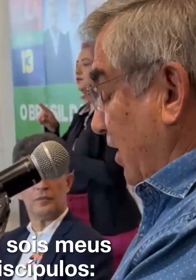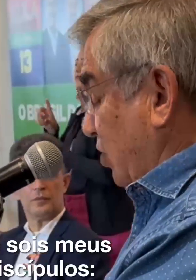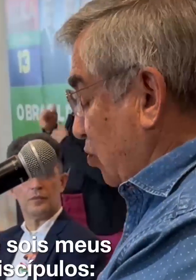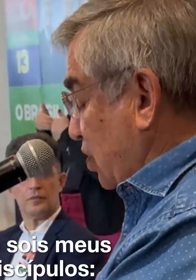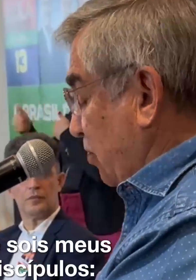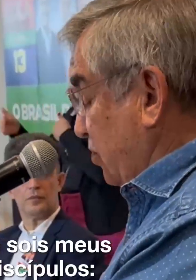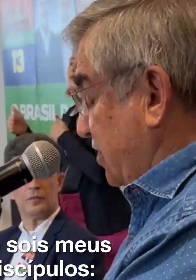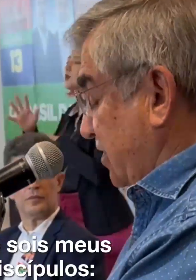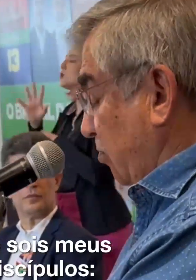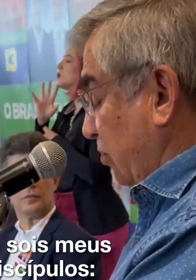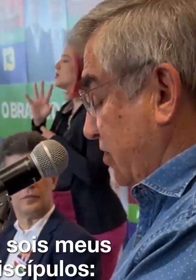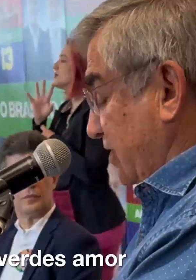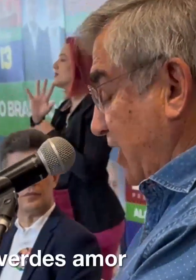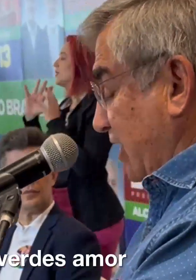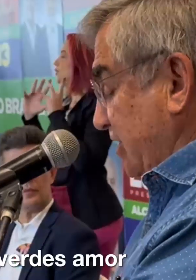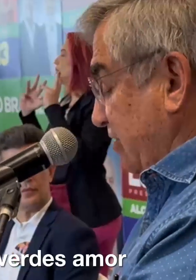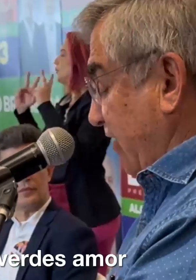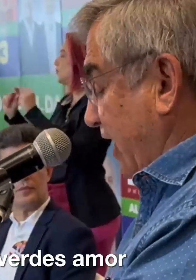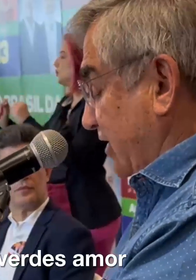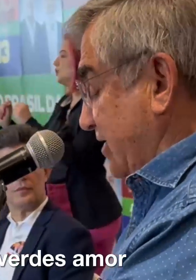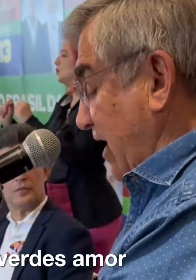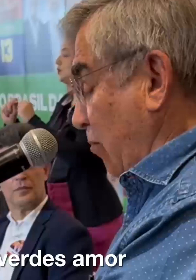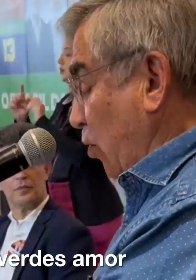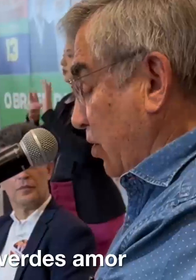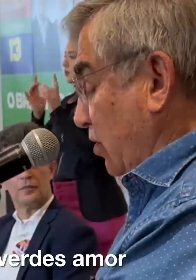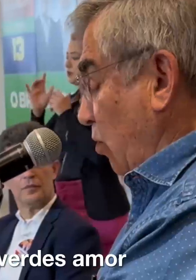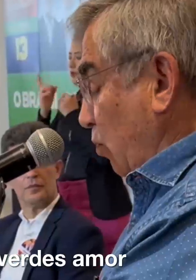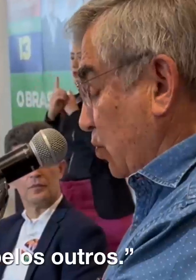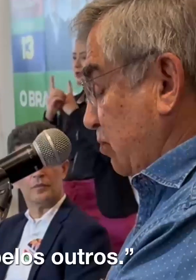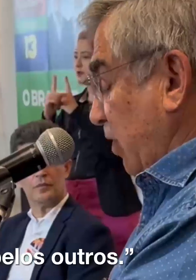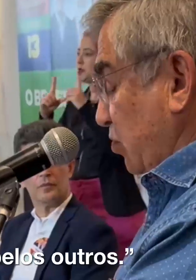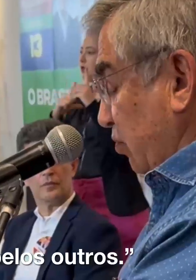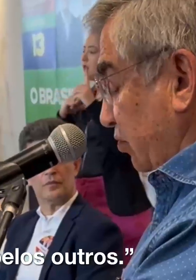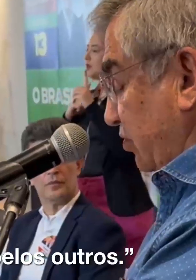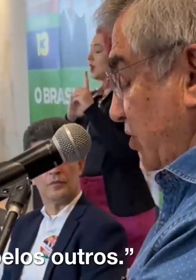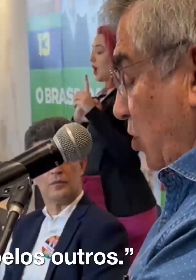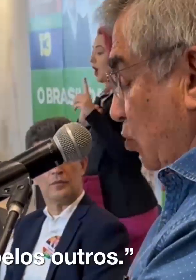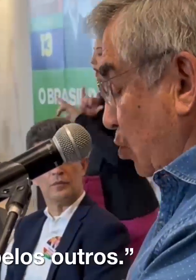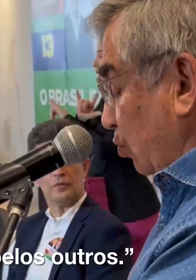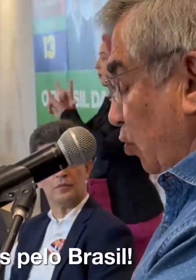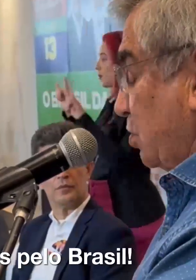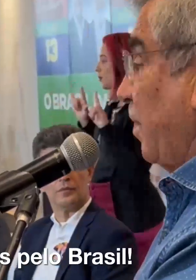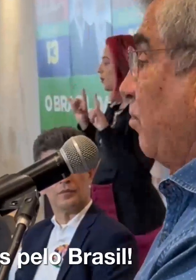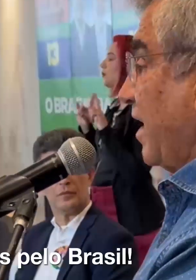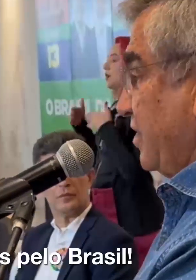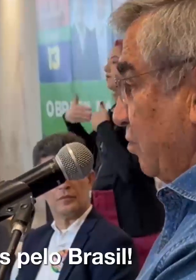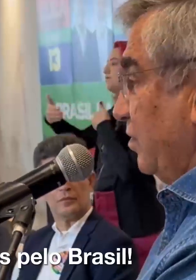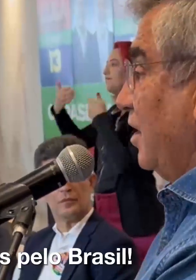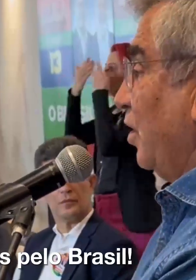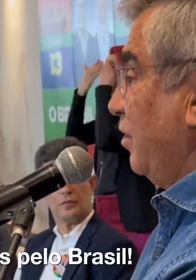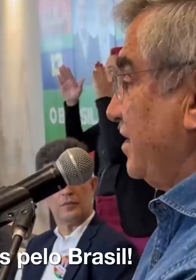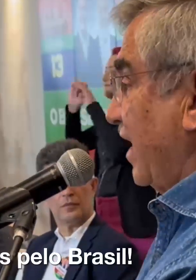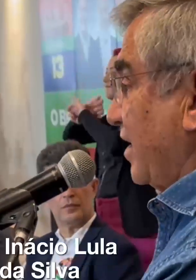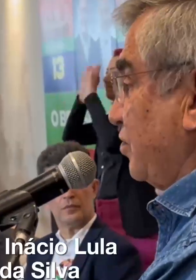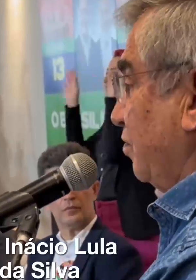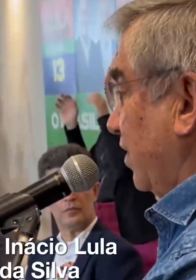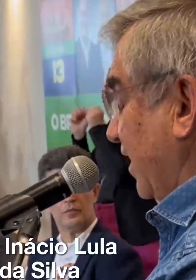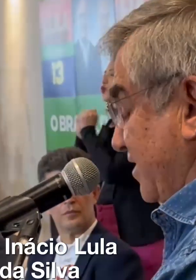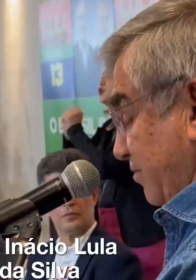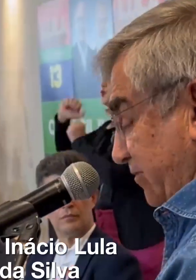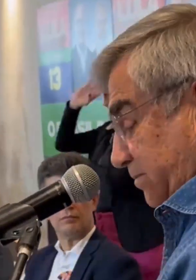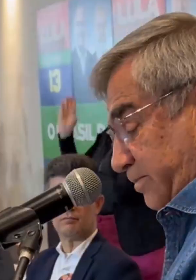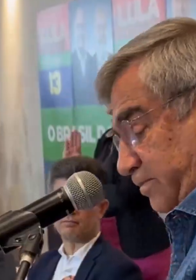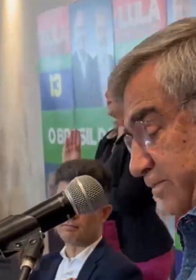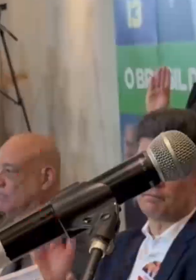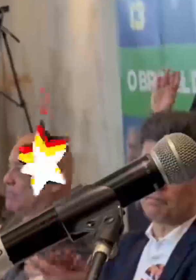que sois meus discípulos se tiverdes amor uns pelos outros Juntos pelo Brasil Luiz Inácio